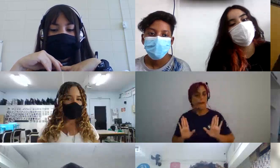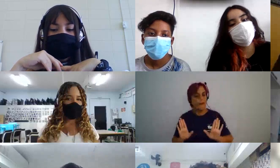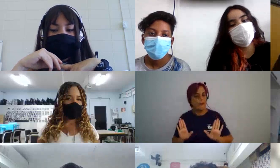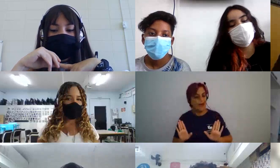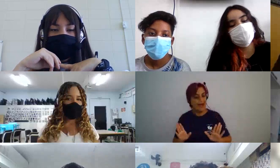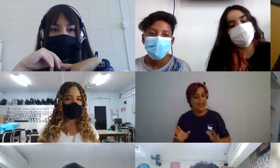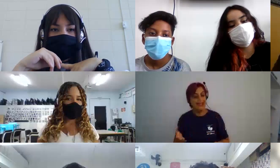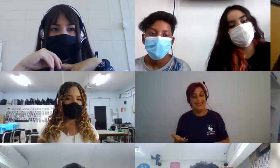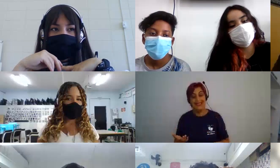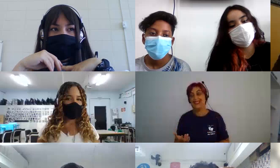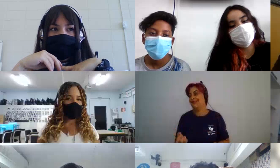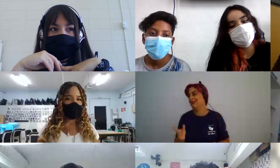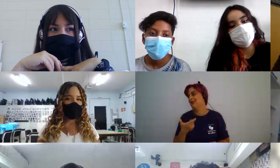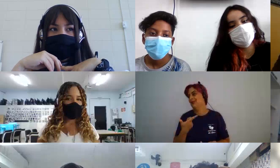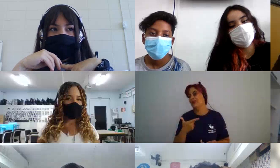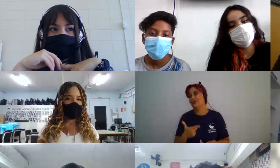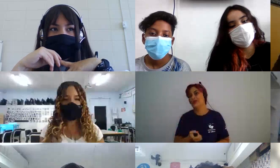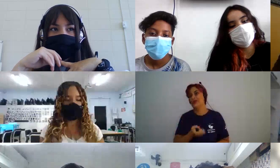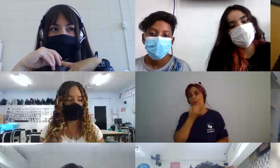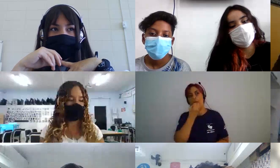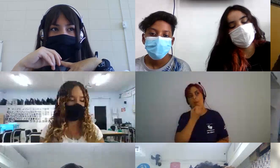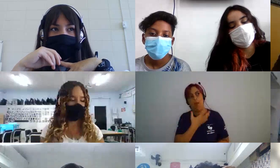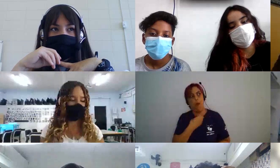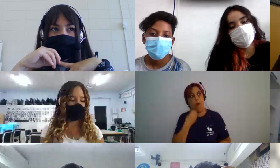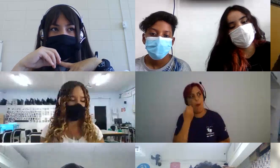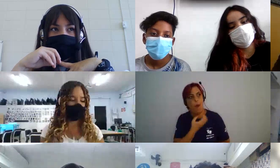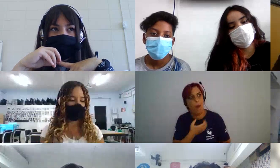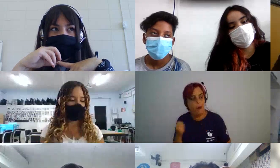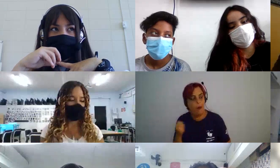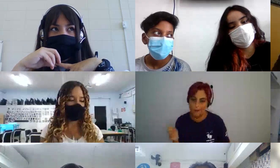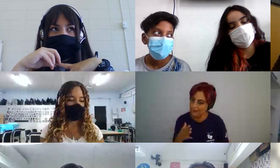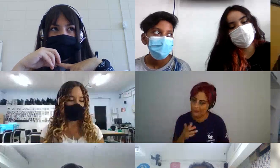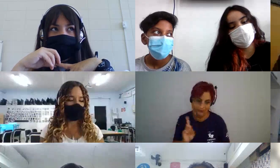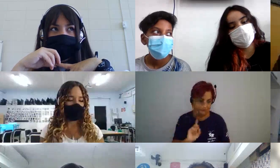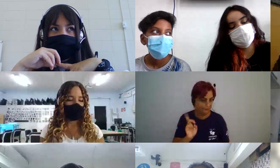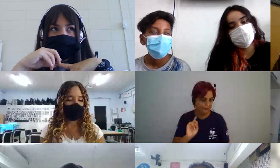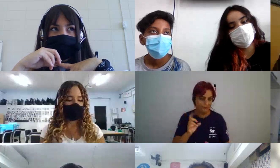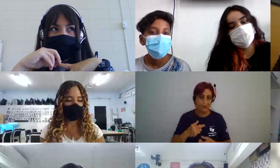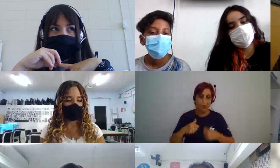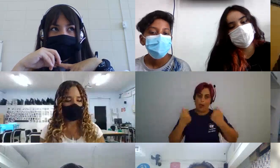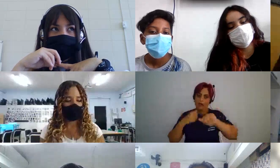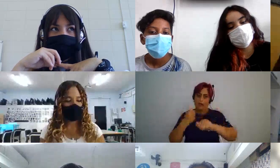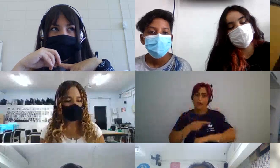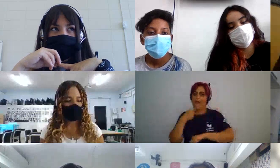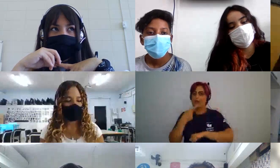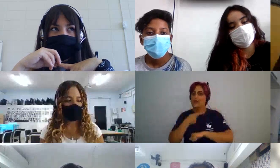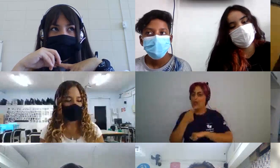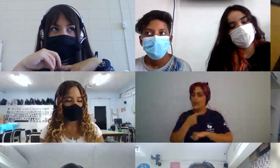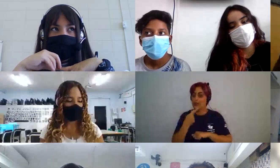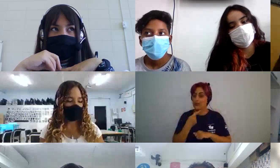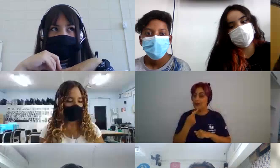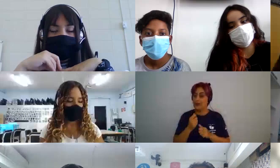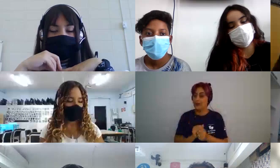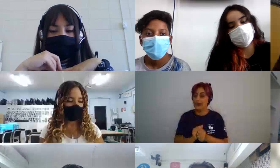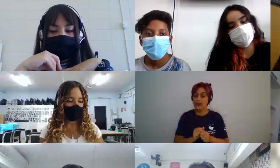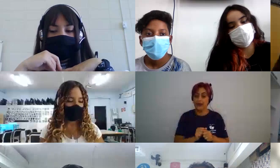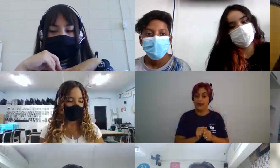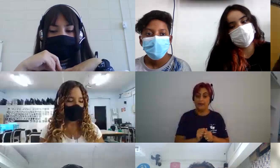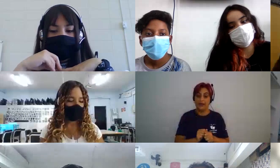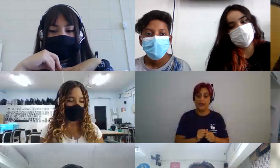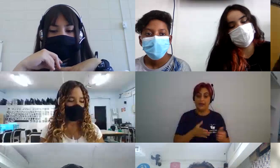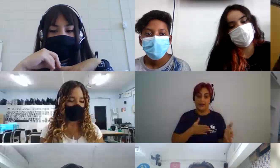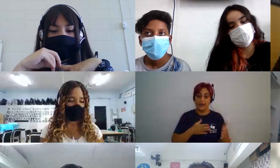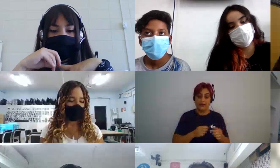uma boa notícia para te dar. Eu preciso te falar que a queda da gravidez na adolescência do Brasil